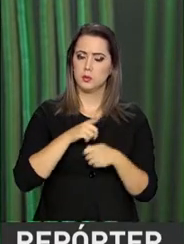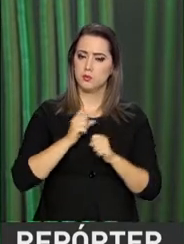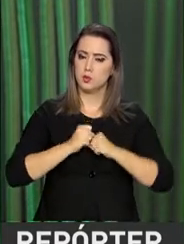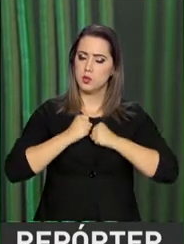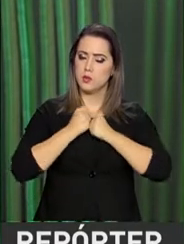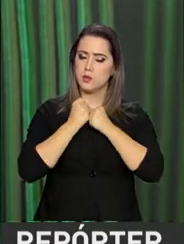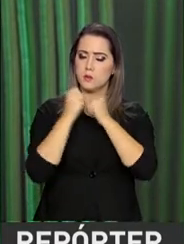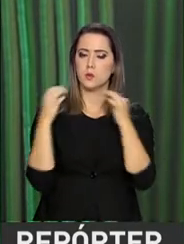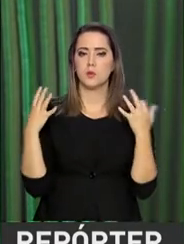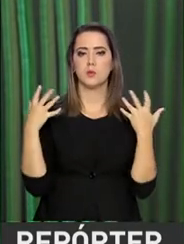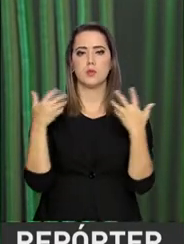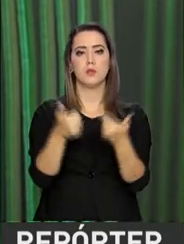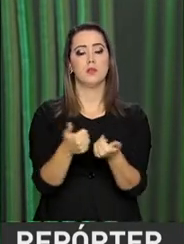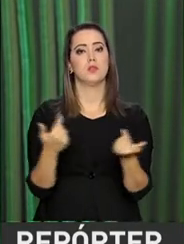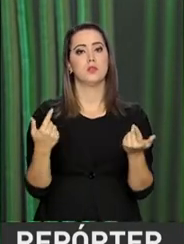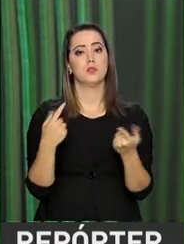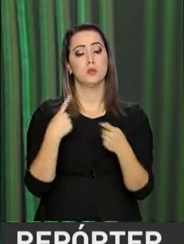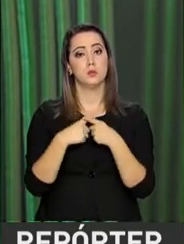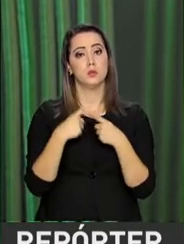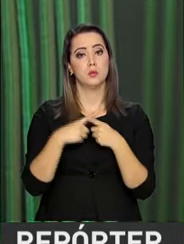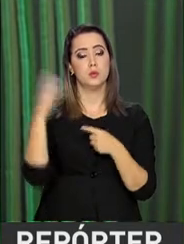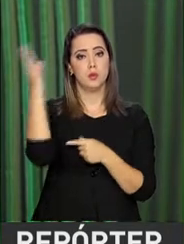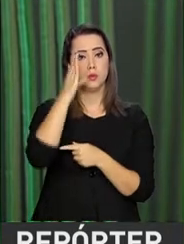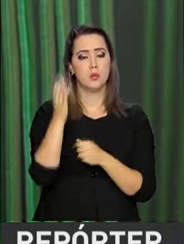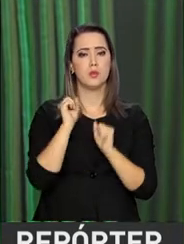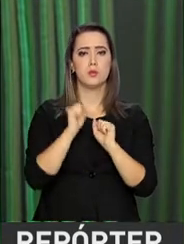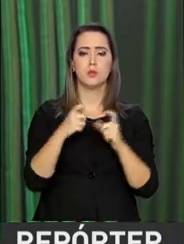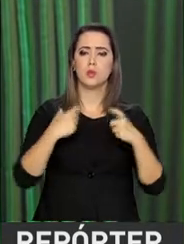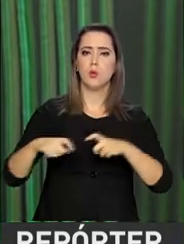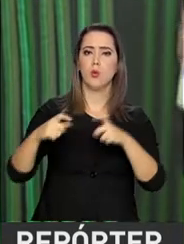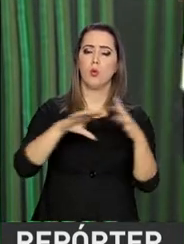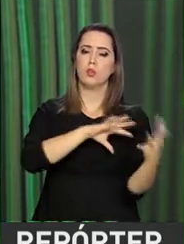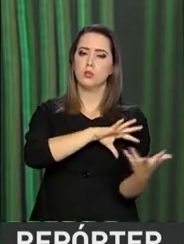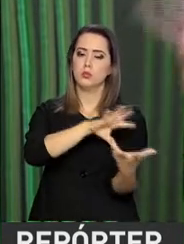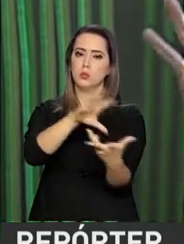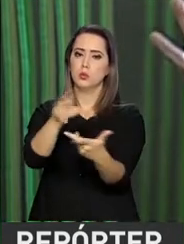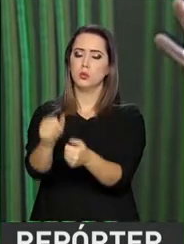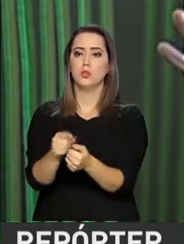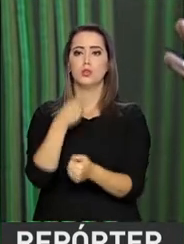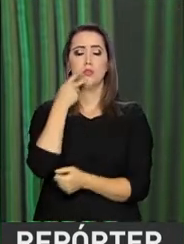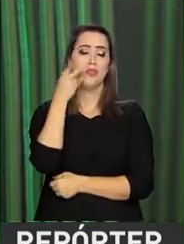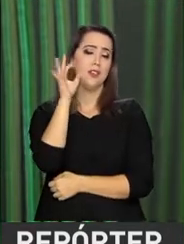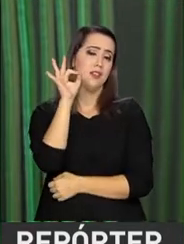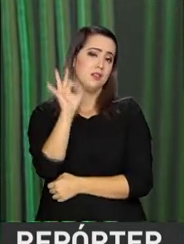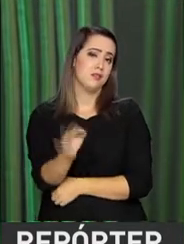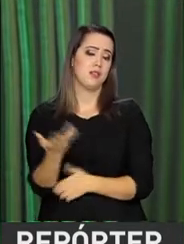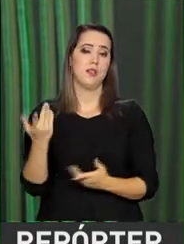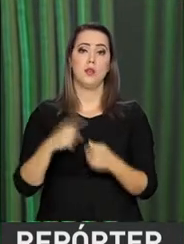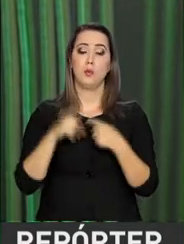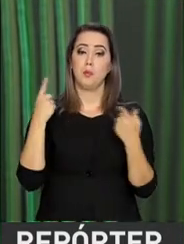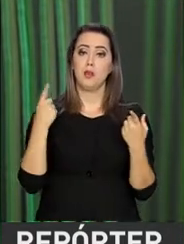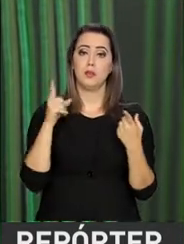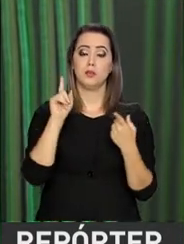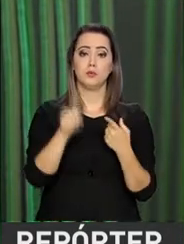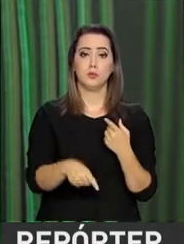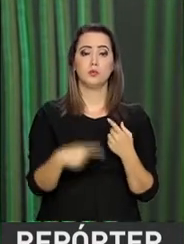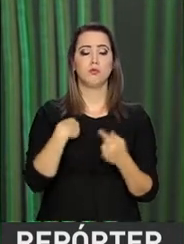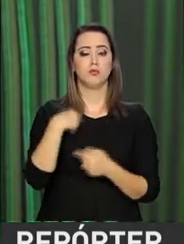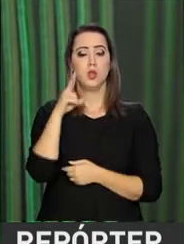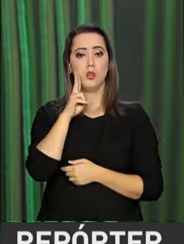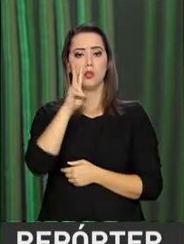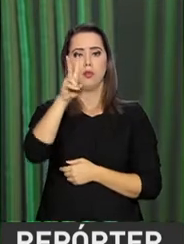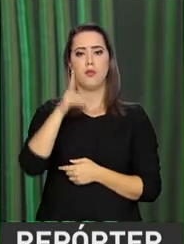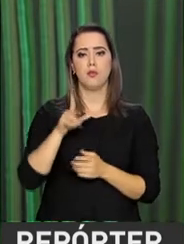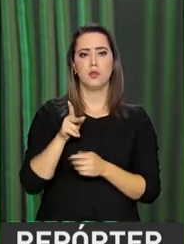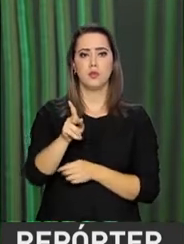extraordinário porque o brasil pode ser o celeiro do mundo todo sendo obesidades mas obviedades que eu ouço